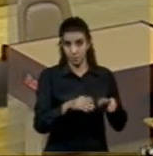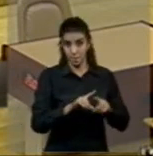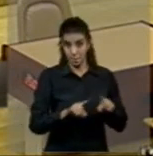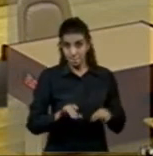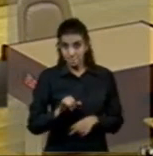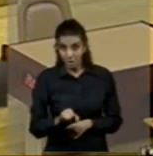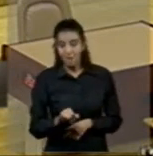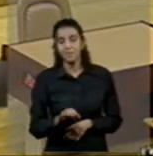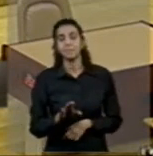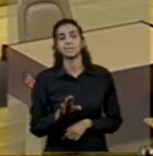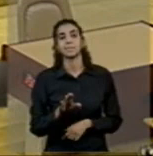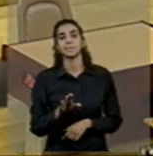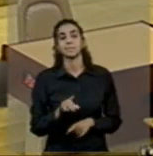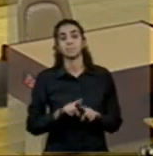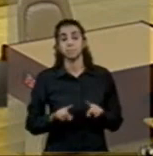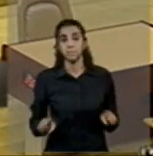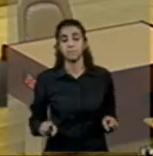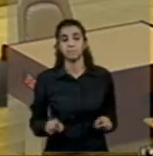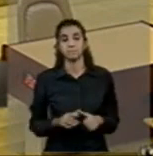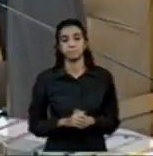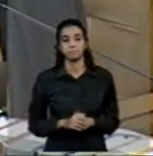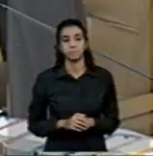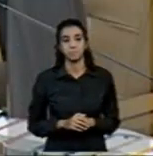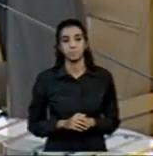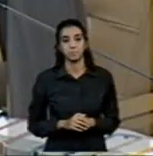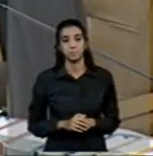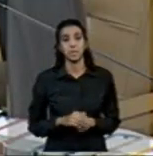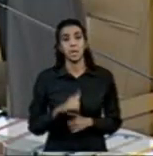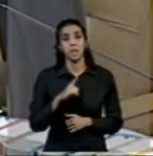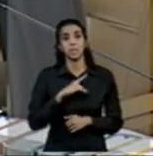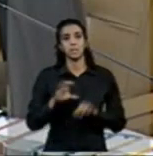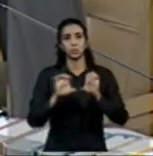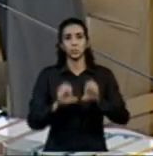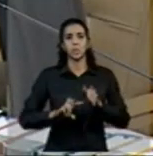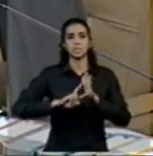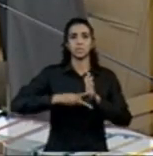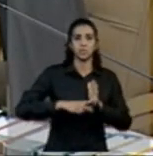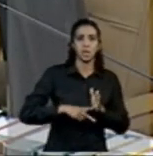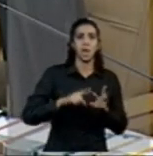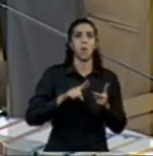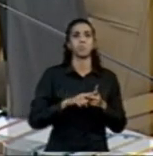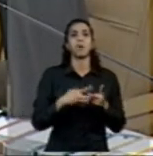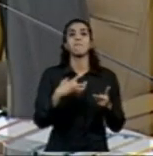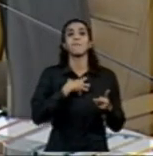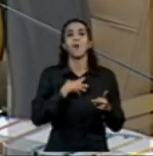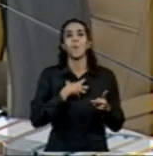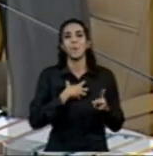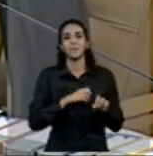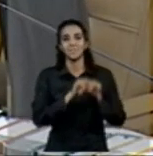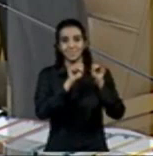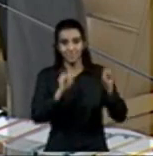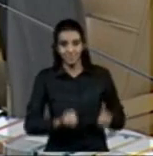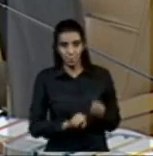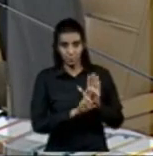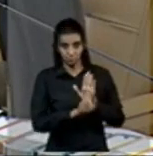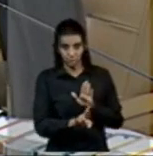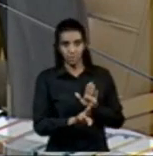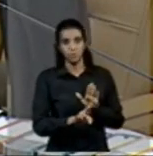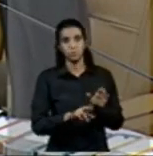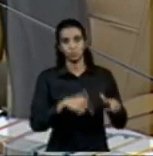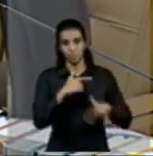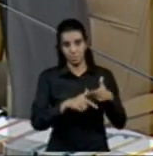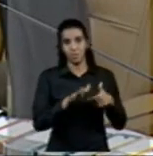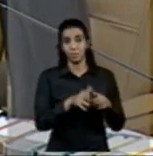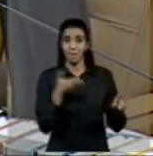a influência, em função da nossa estrutura sindical e da base de representatividade dos